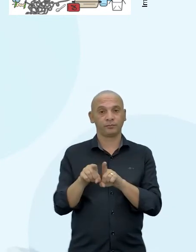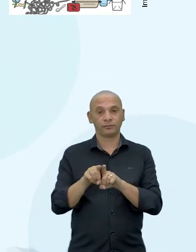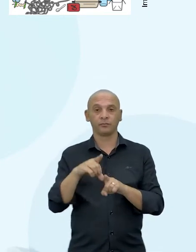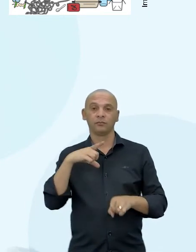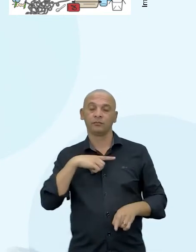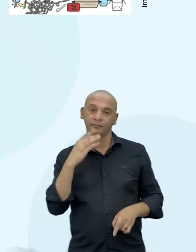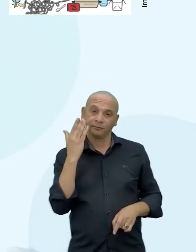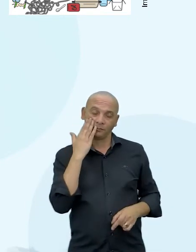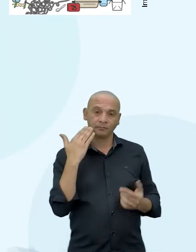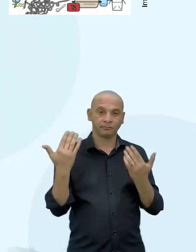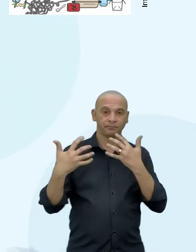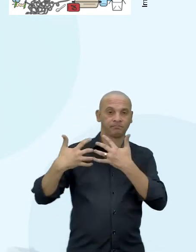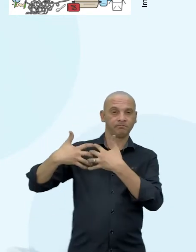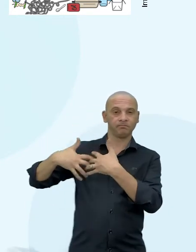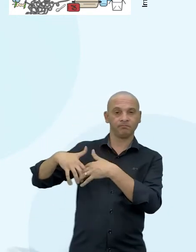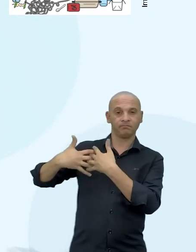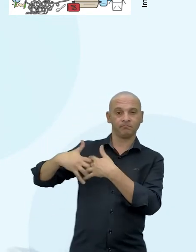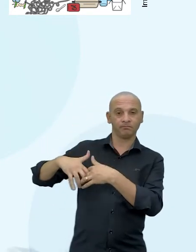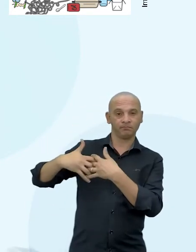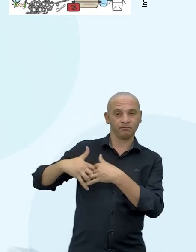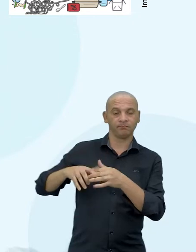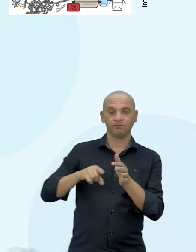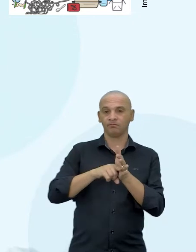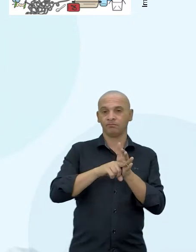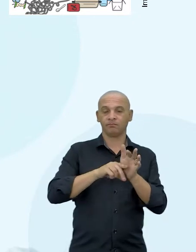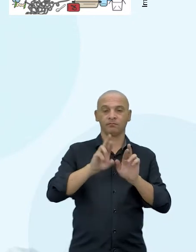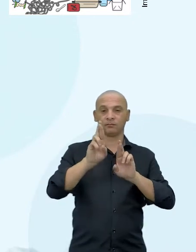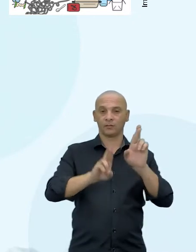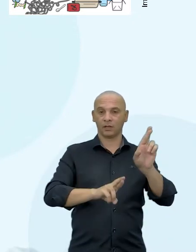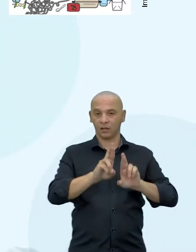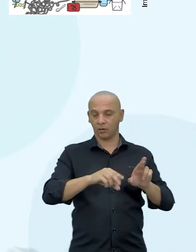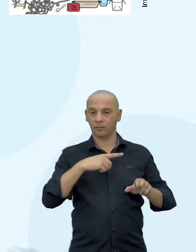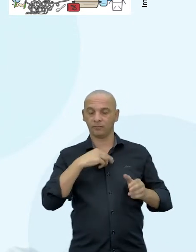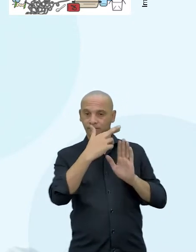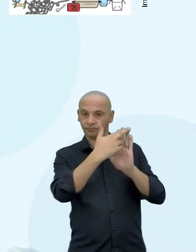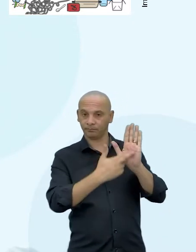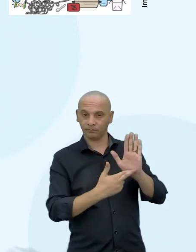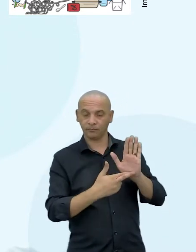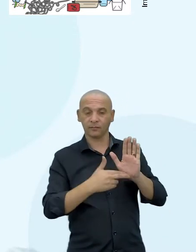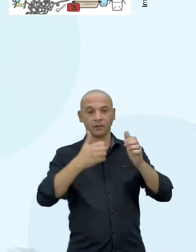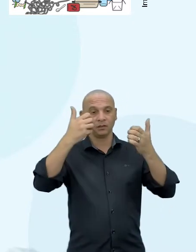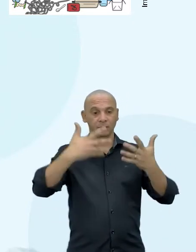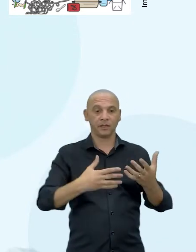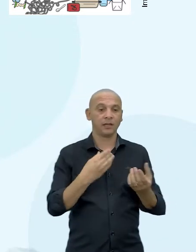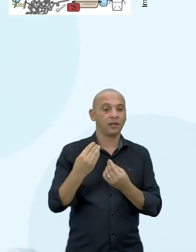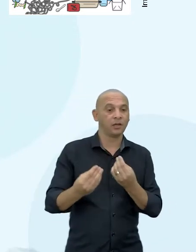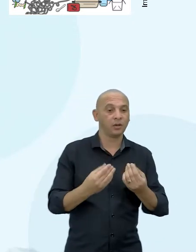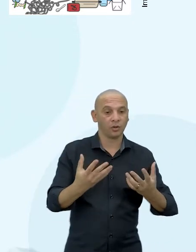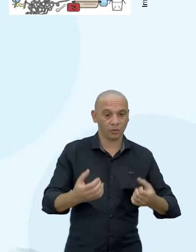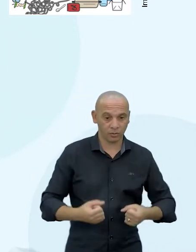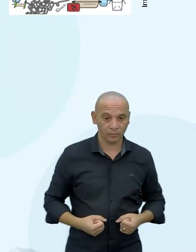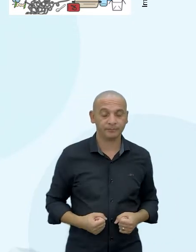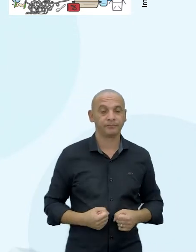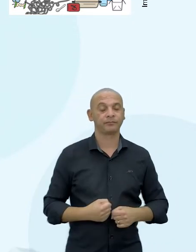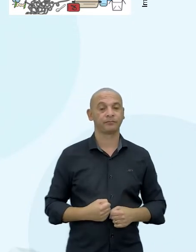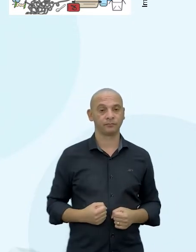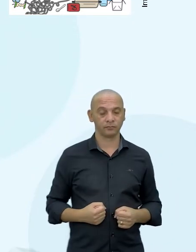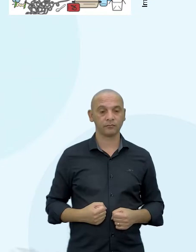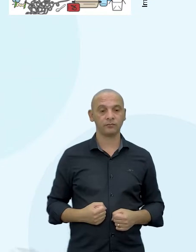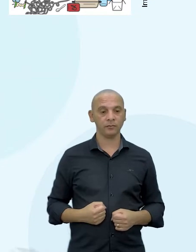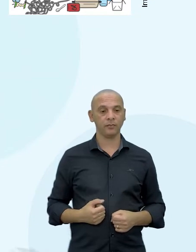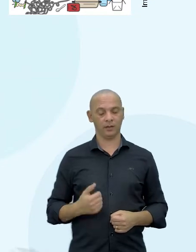que é depois de você pegar todas essas informações, né? Você vai sistematizar, analisar esses dados e vai elaborar